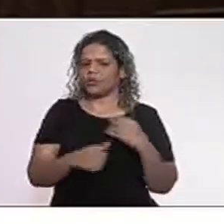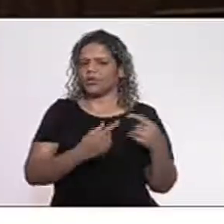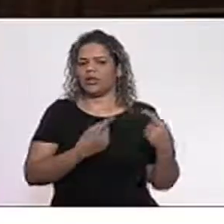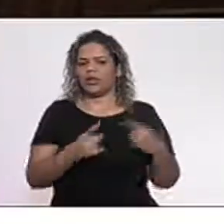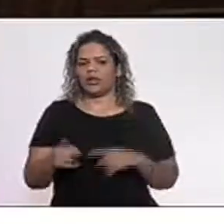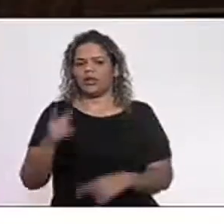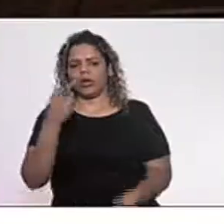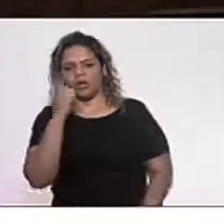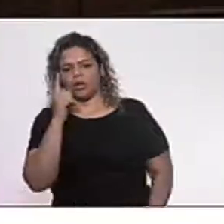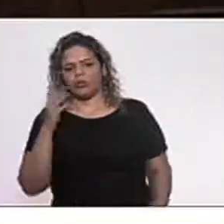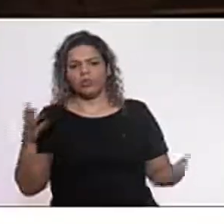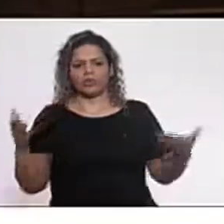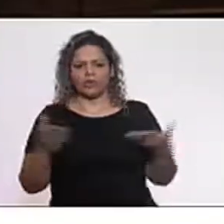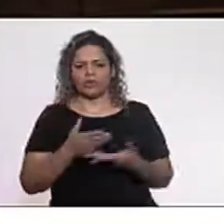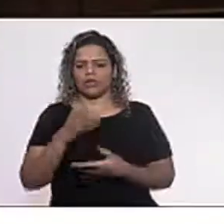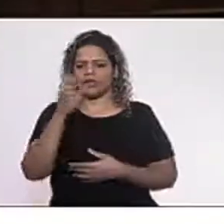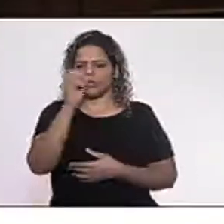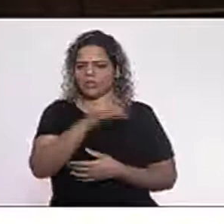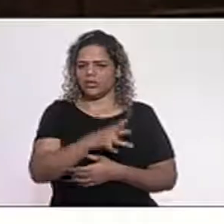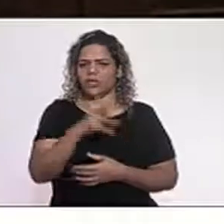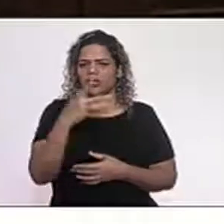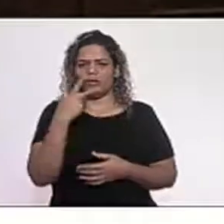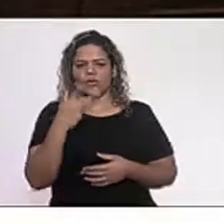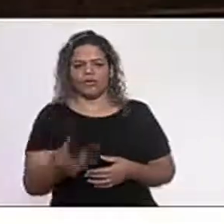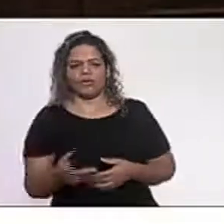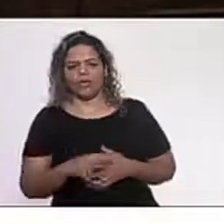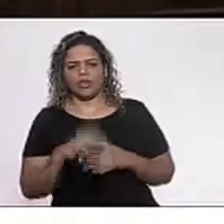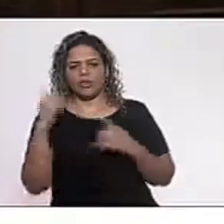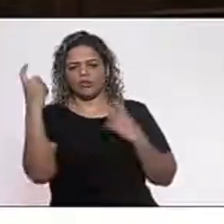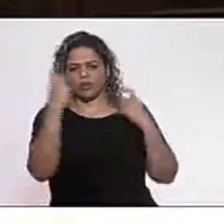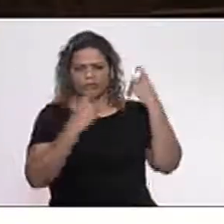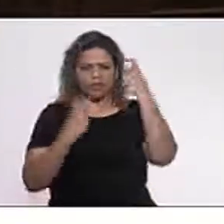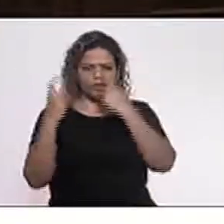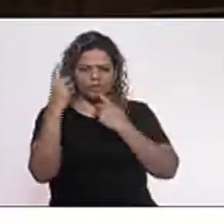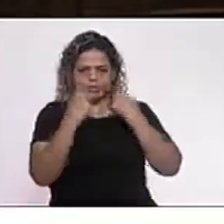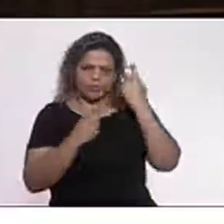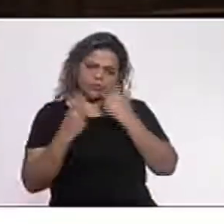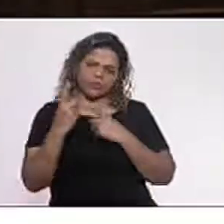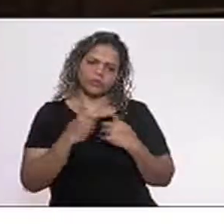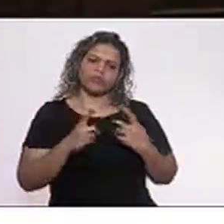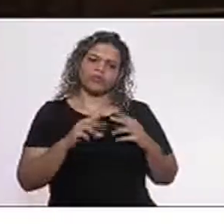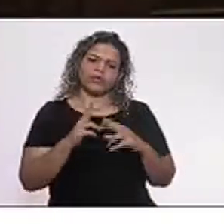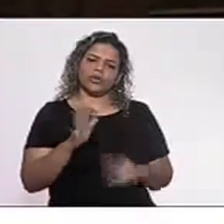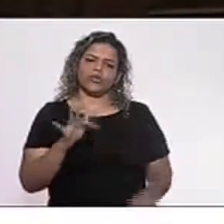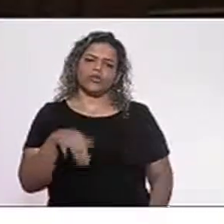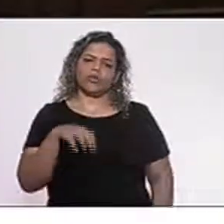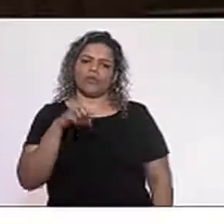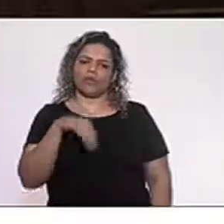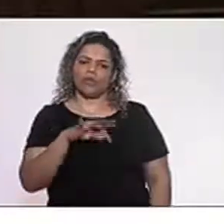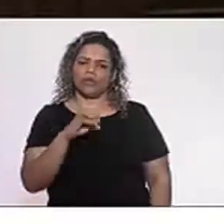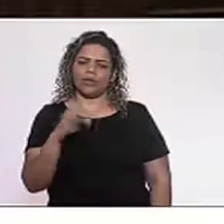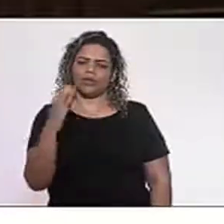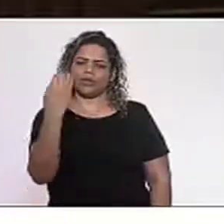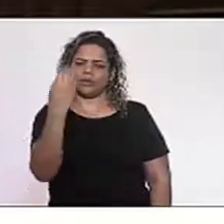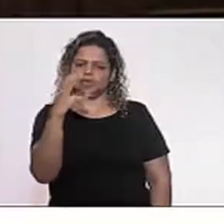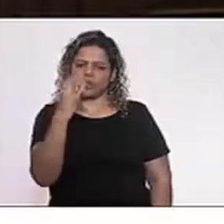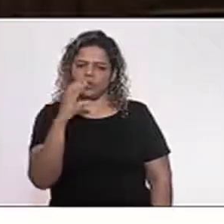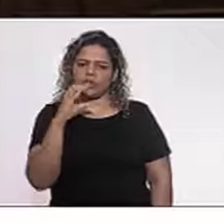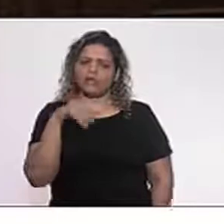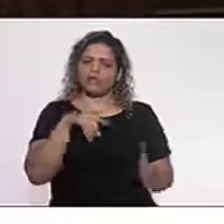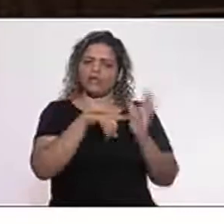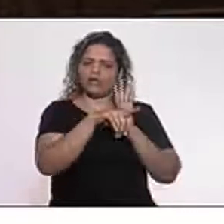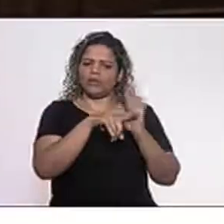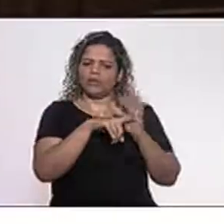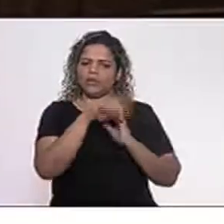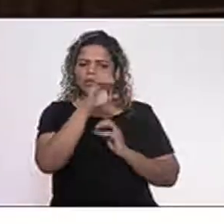intervenção ontem, mas agora sim quero falar das minhas preocupações com o fomento à ciência e à pesquisa no estado